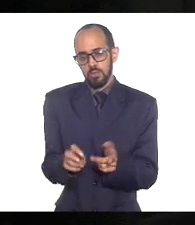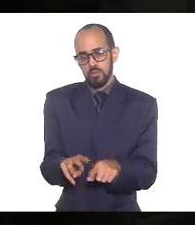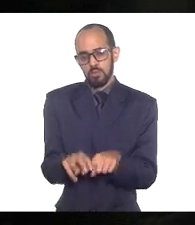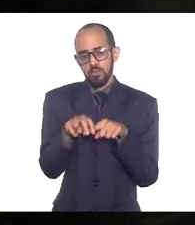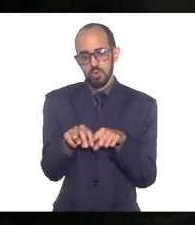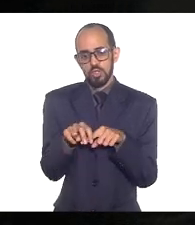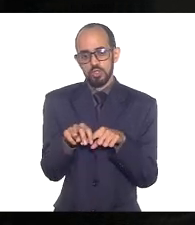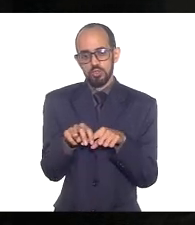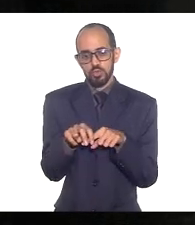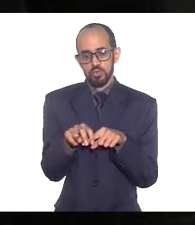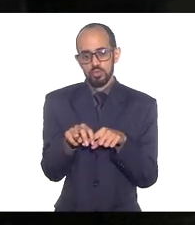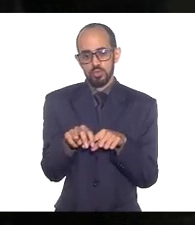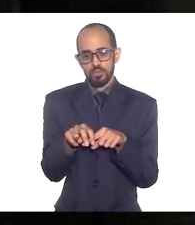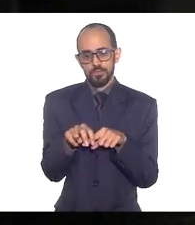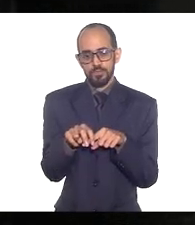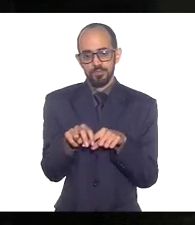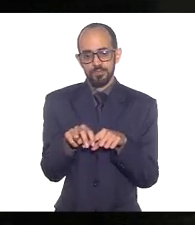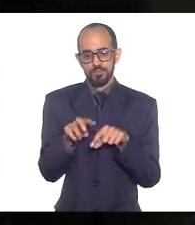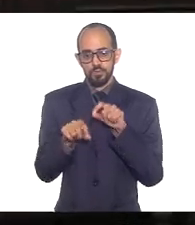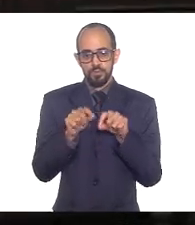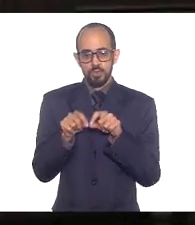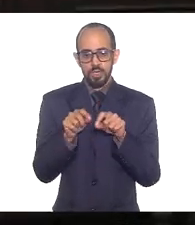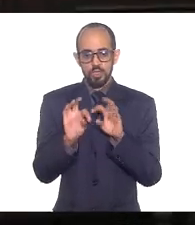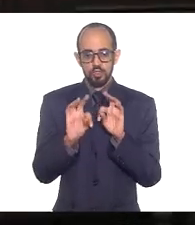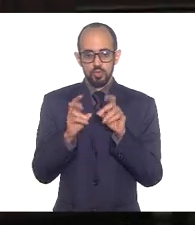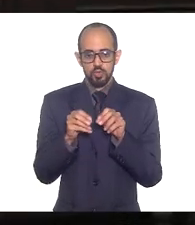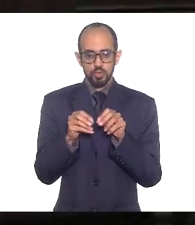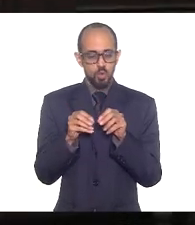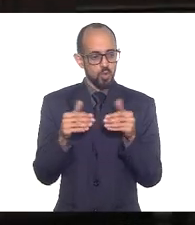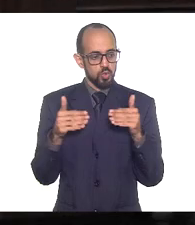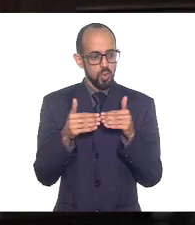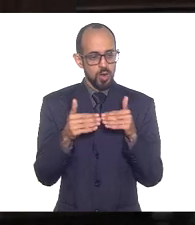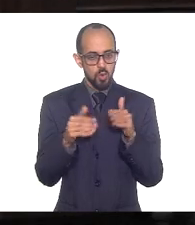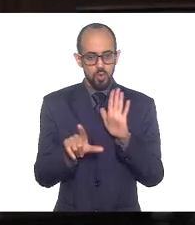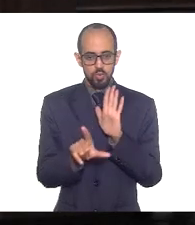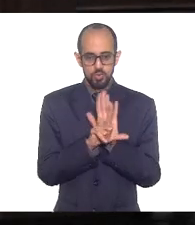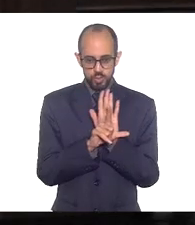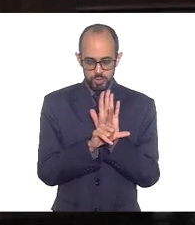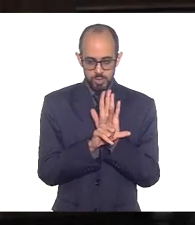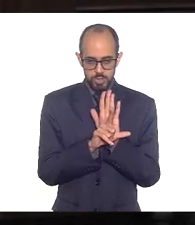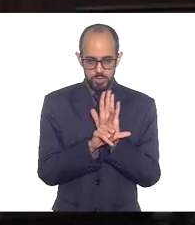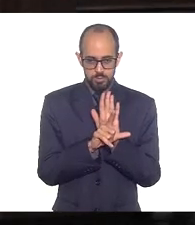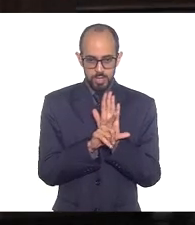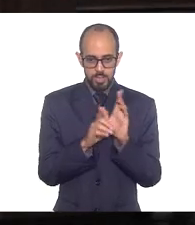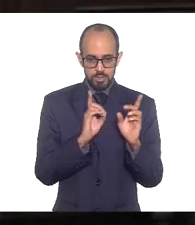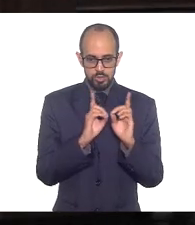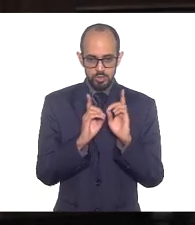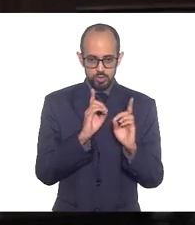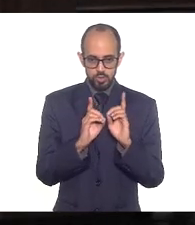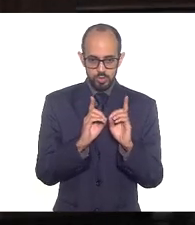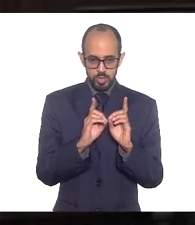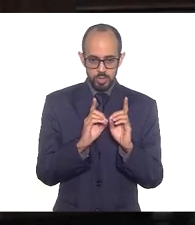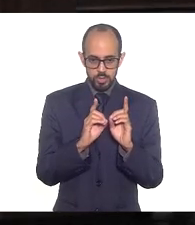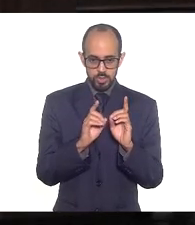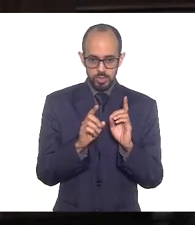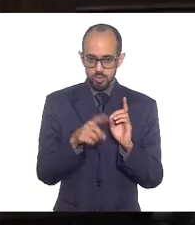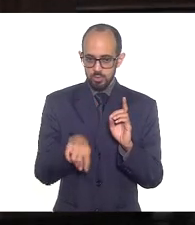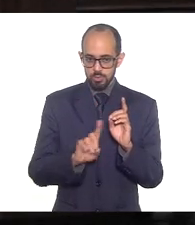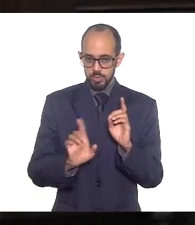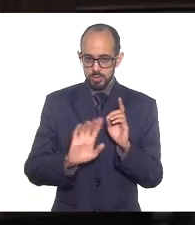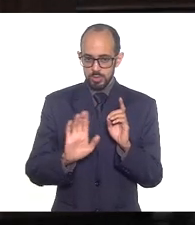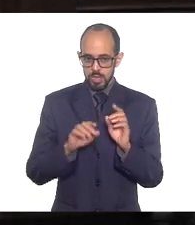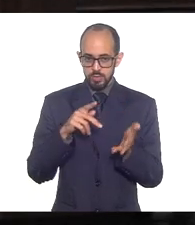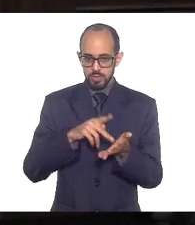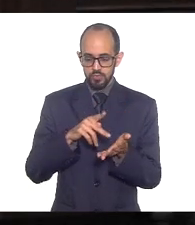a despeito de que a toda a legitimidade para que se discuta de que não havia necessidade